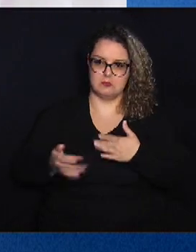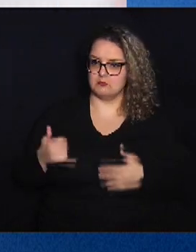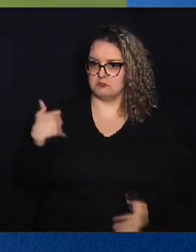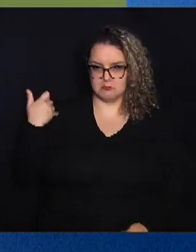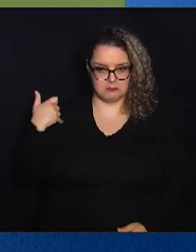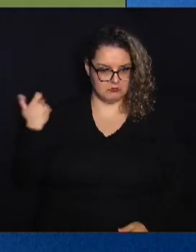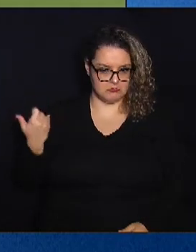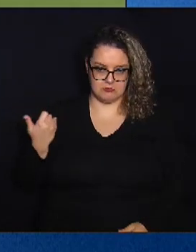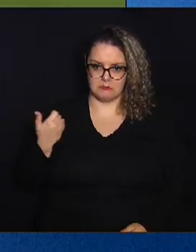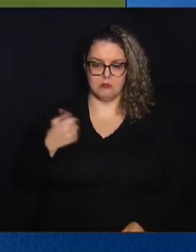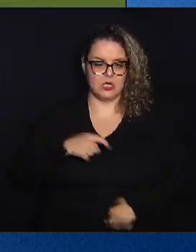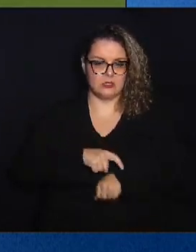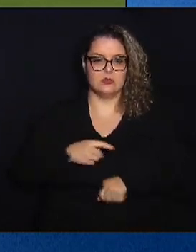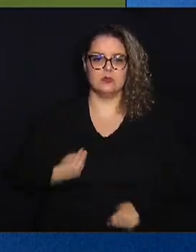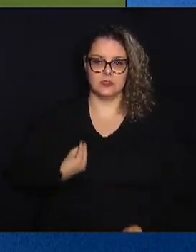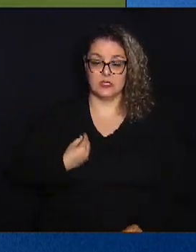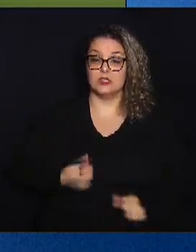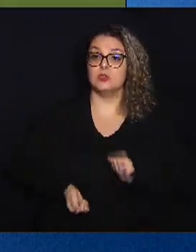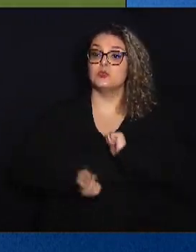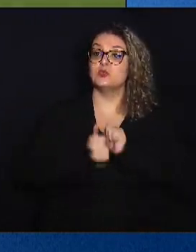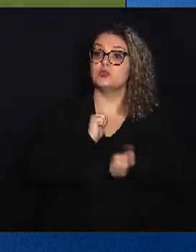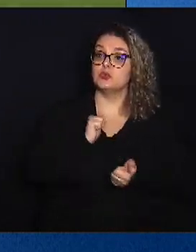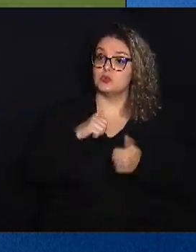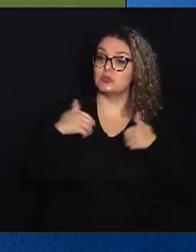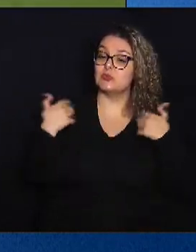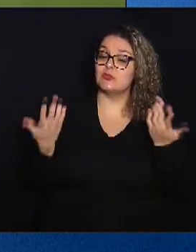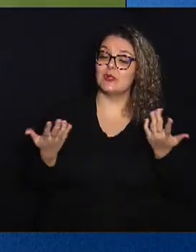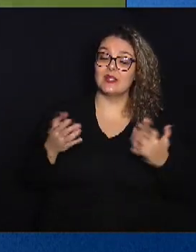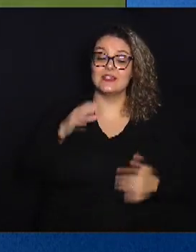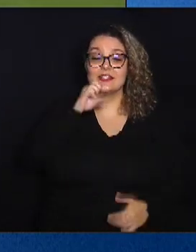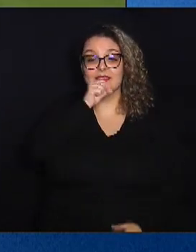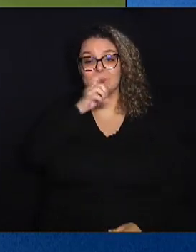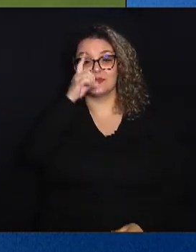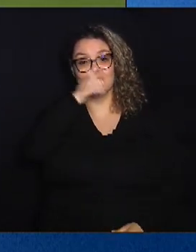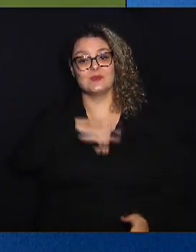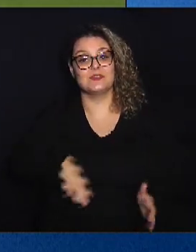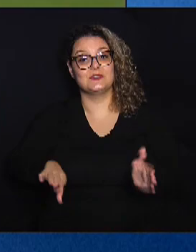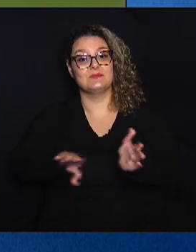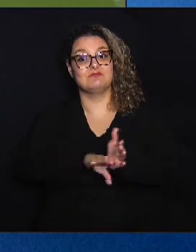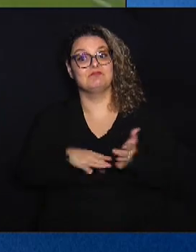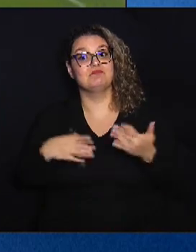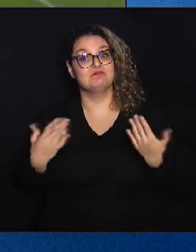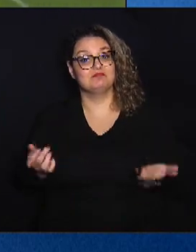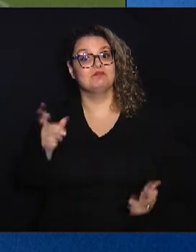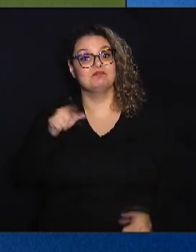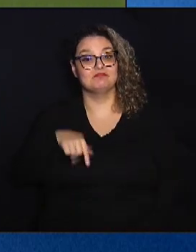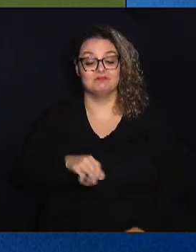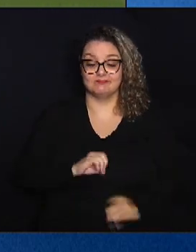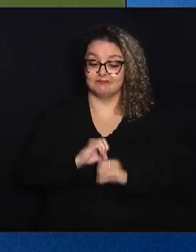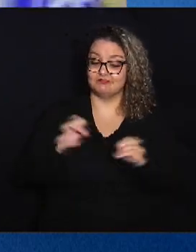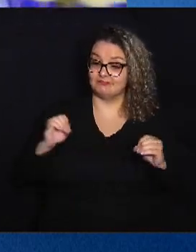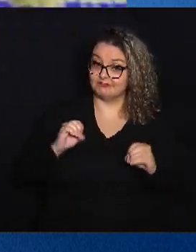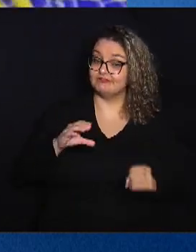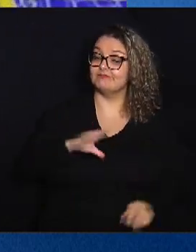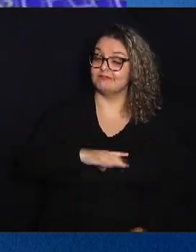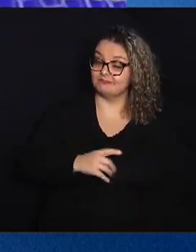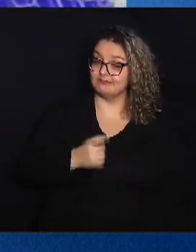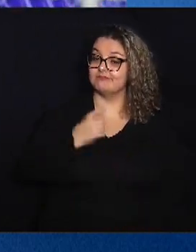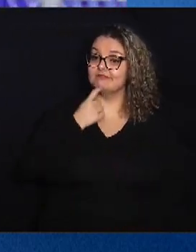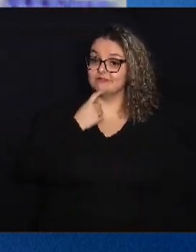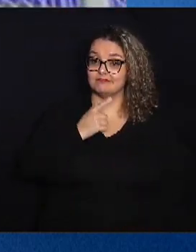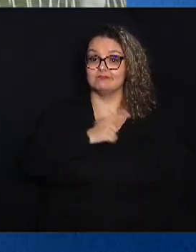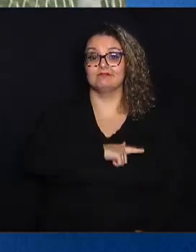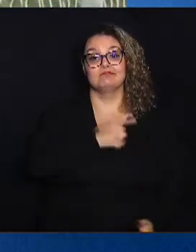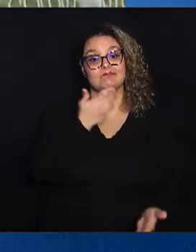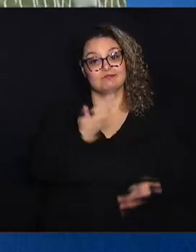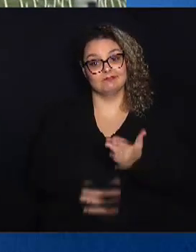vida. E no esporte, fim de semana zerado para as equipes de Campinas. Guarani